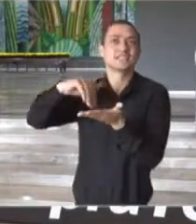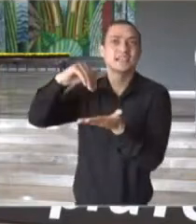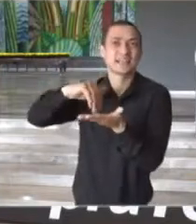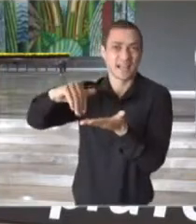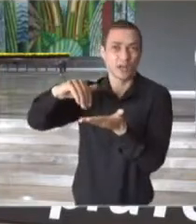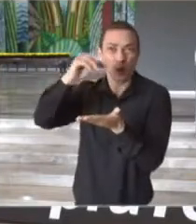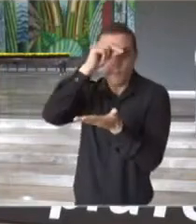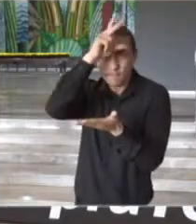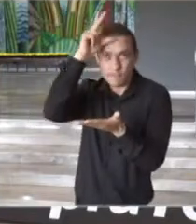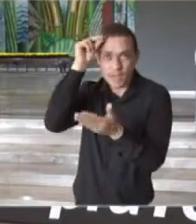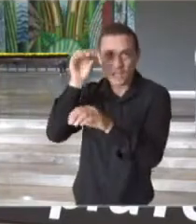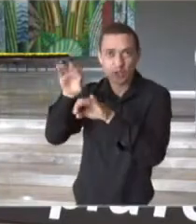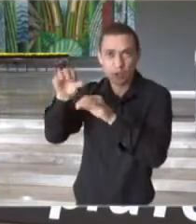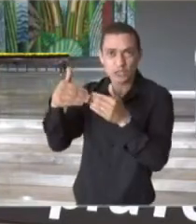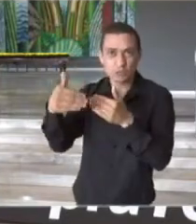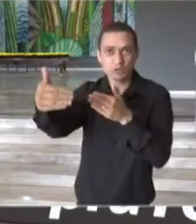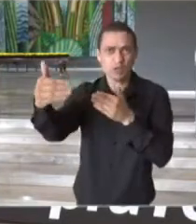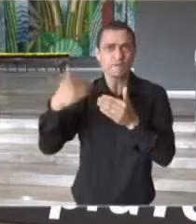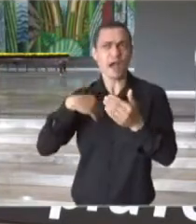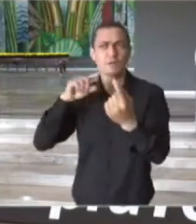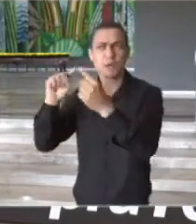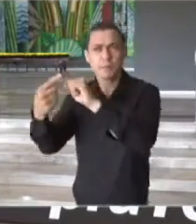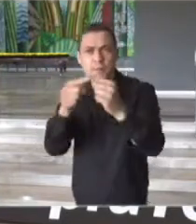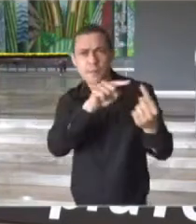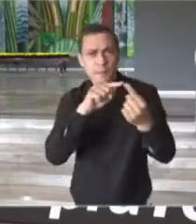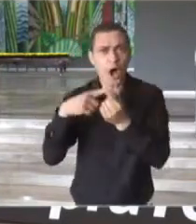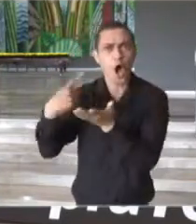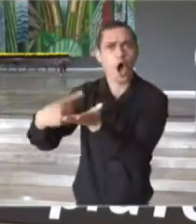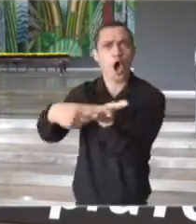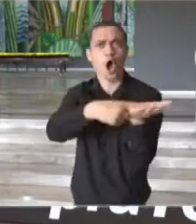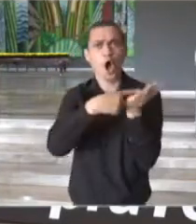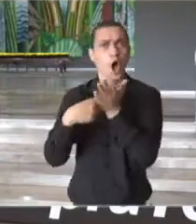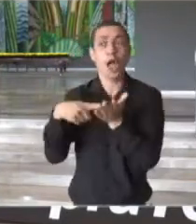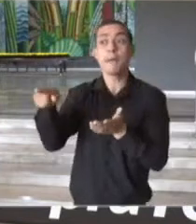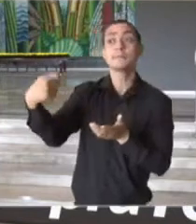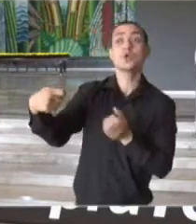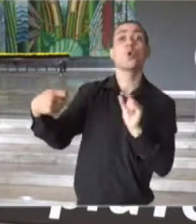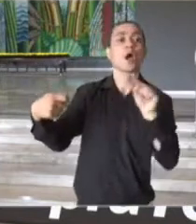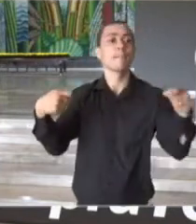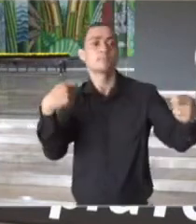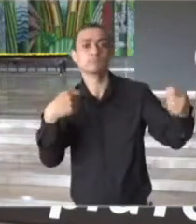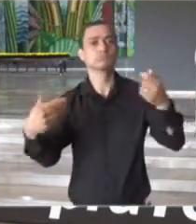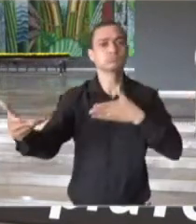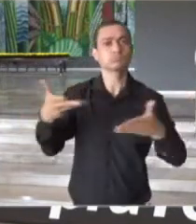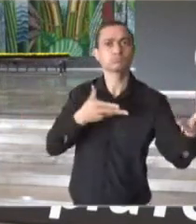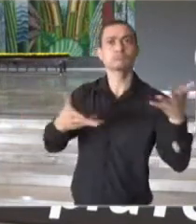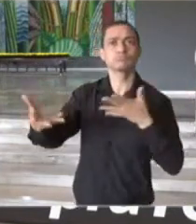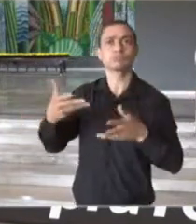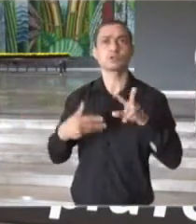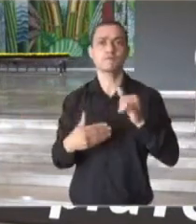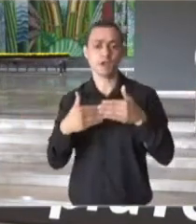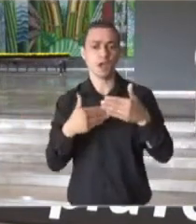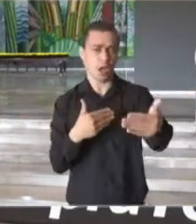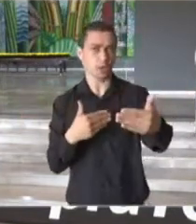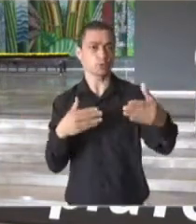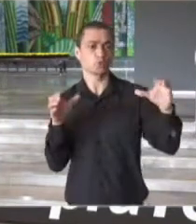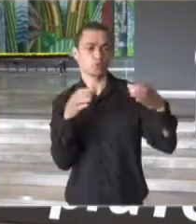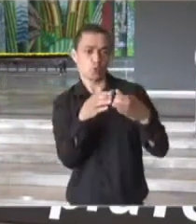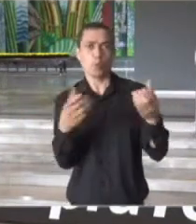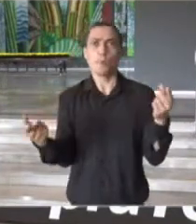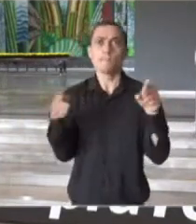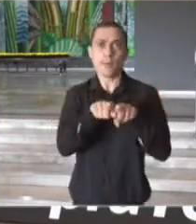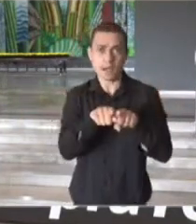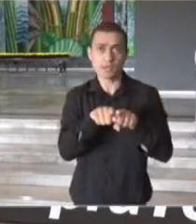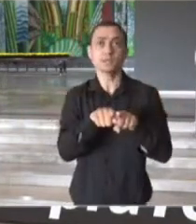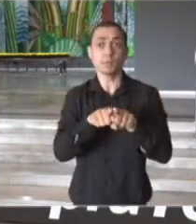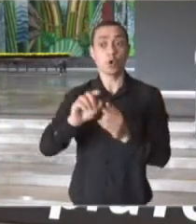gente vai ter reuniões nesses próximos dias, ajustando, alinhando todas as necessidades com a nossa própria rede, com os parceiros, com as